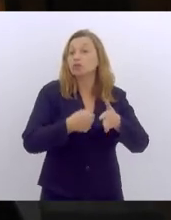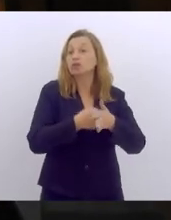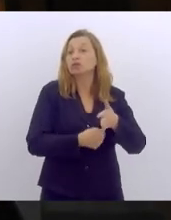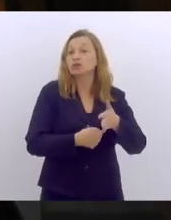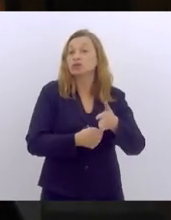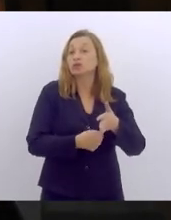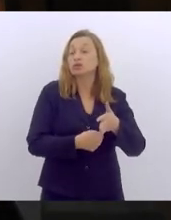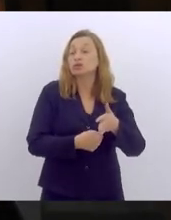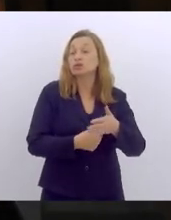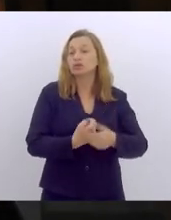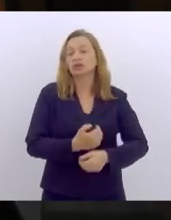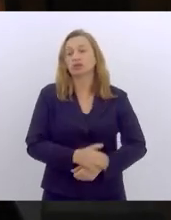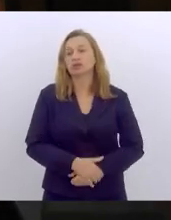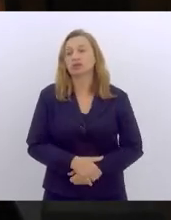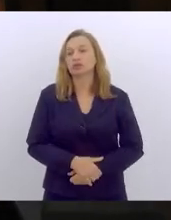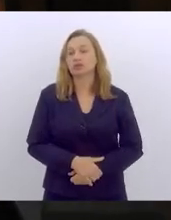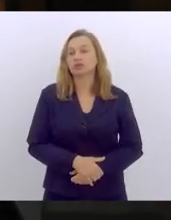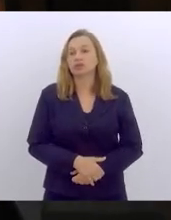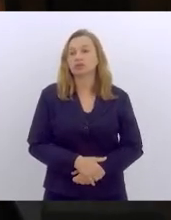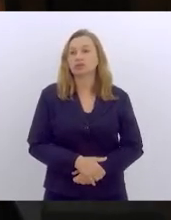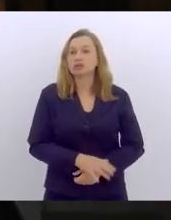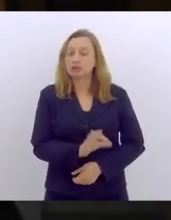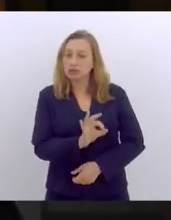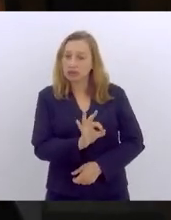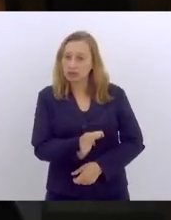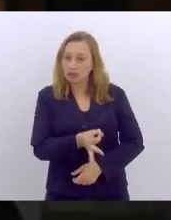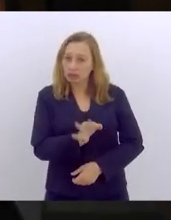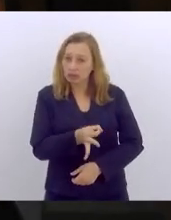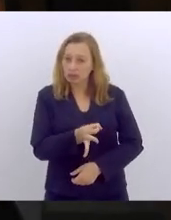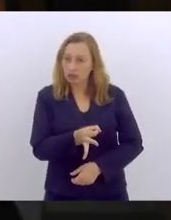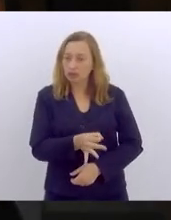para estabelecermos, de fato,